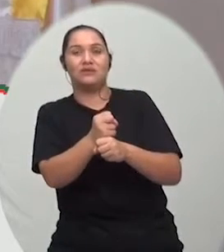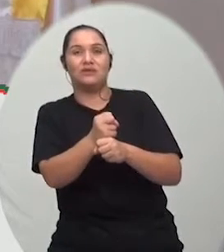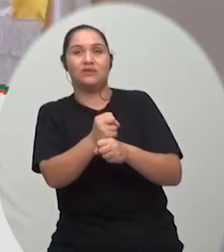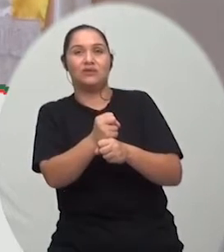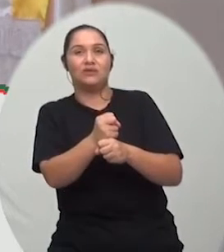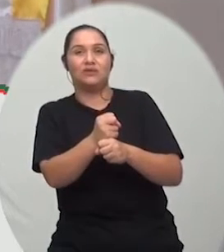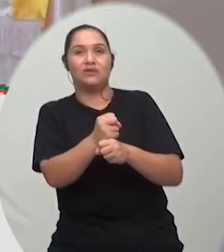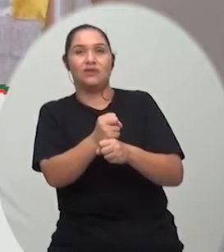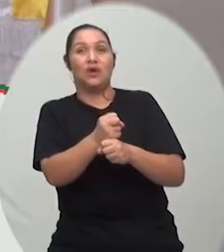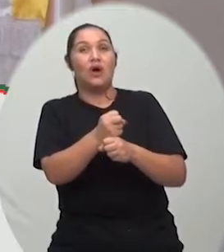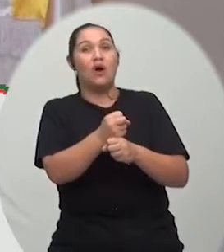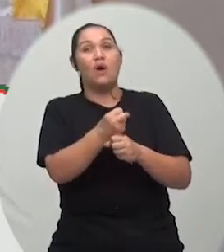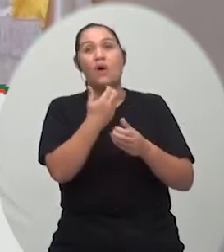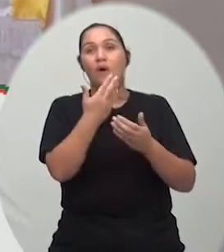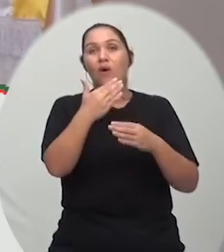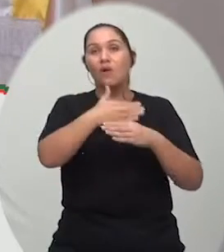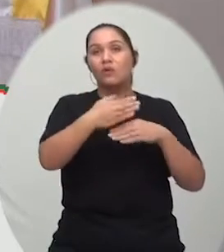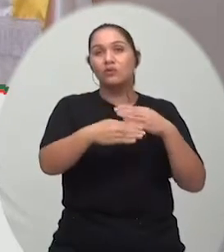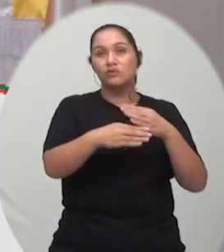assim, ó.